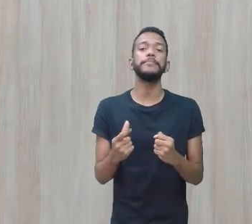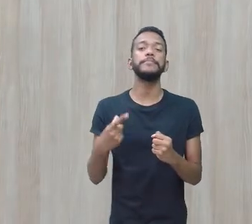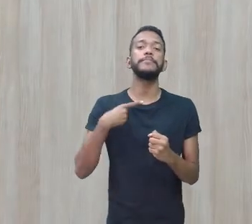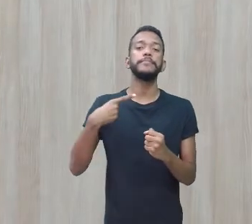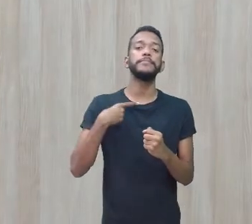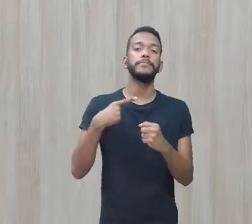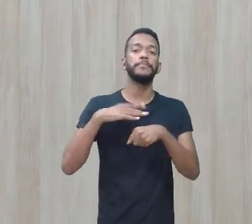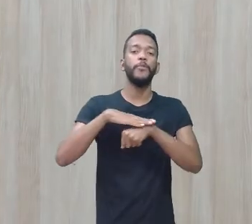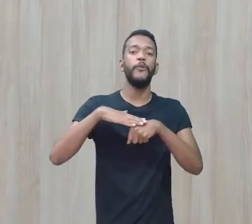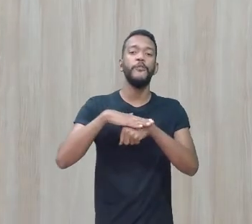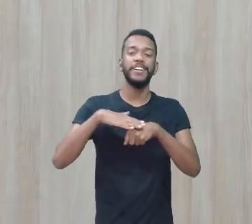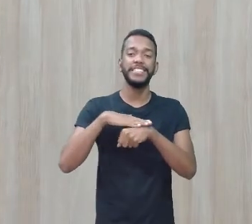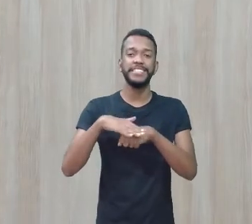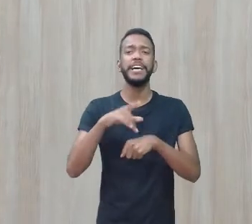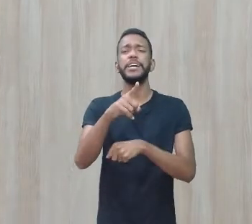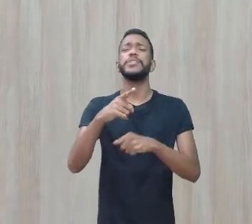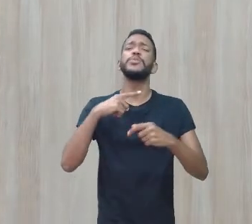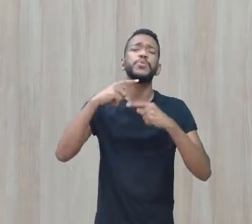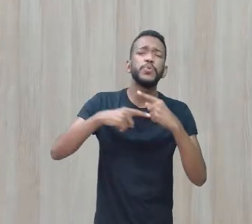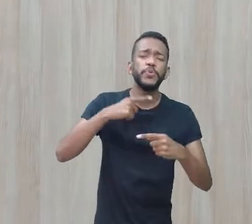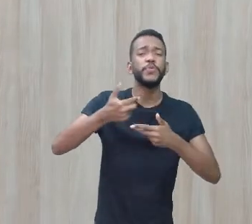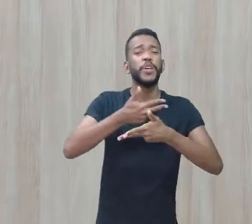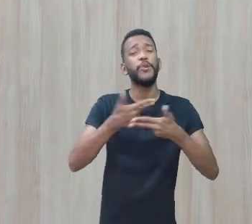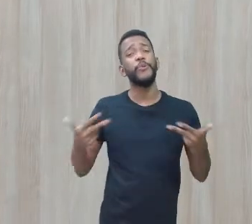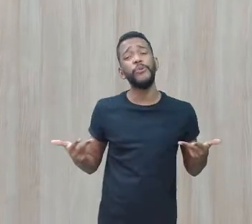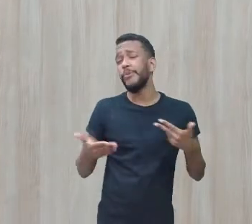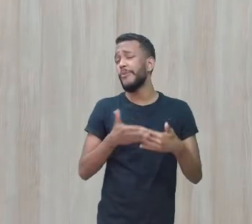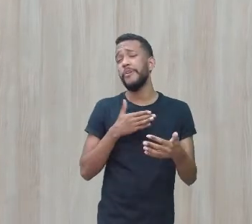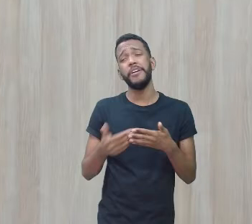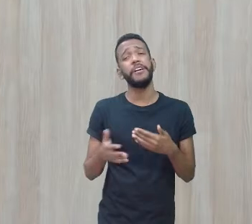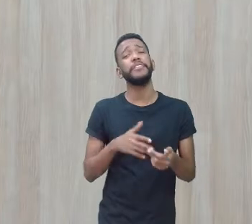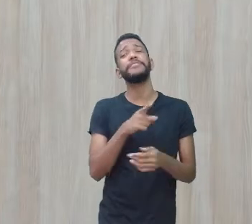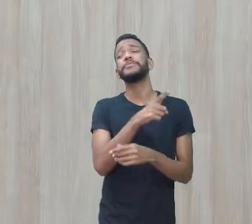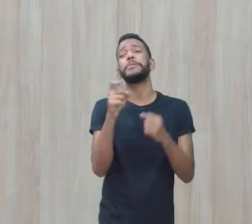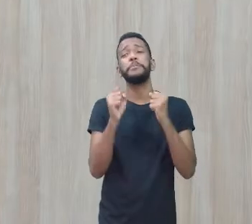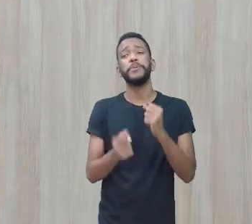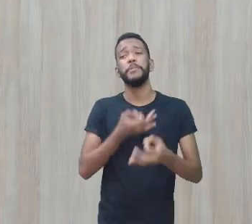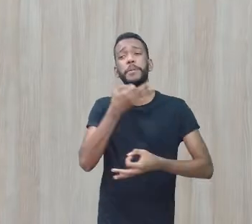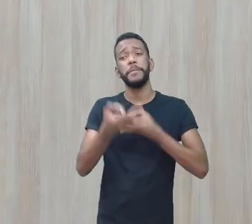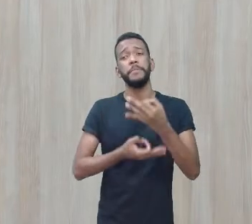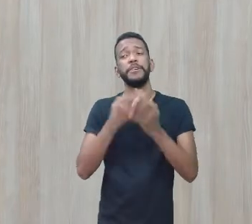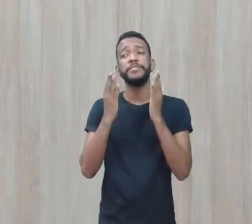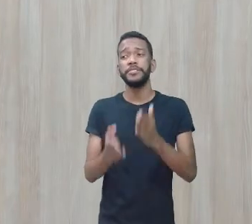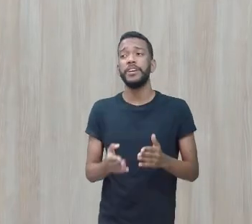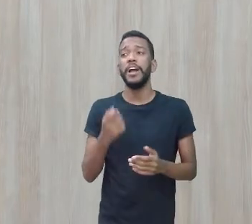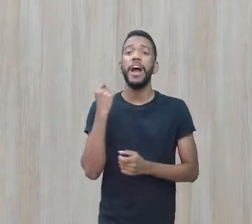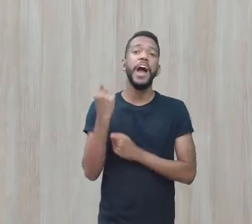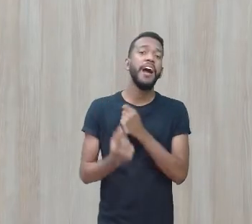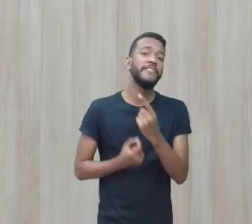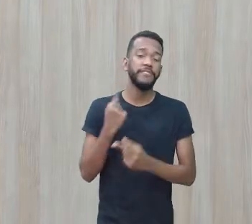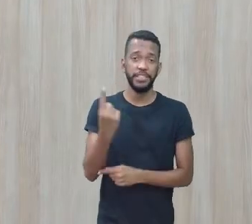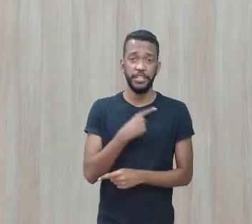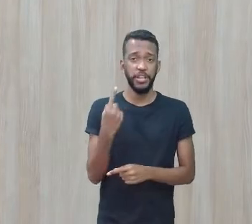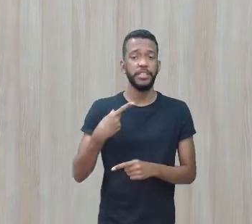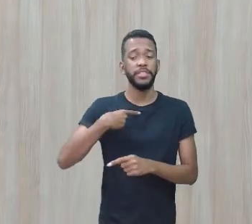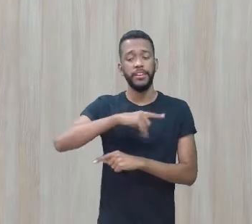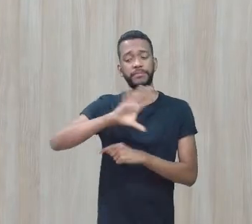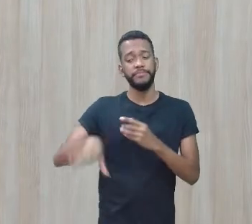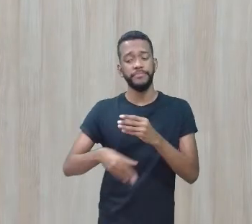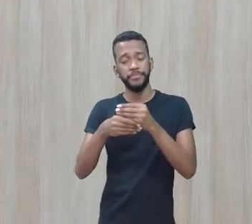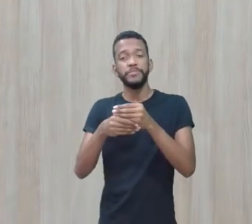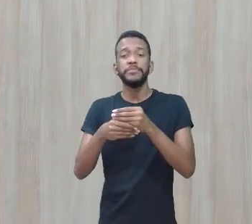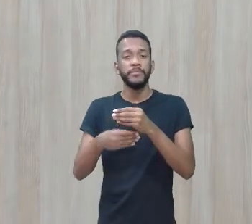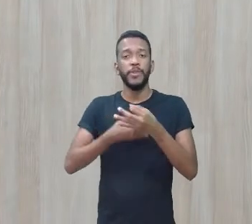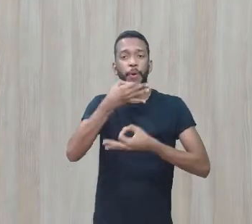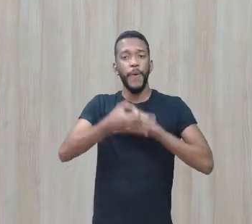informações, suas dúvidas, suas considerações sobre as aulas, né? A gente está trazendo vez ou outra alguns comentários dos alunos